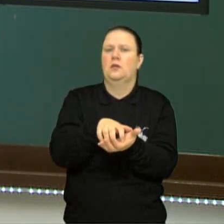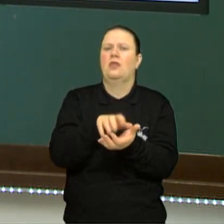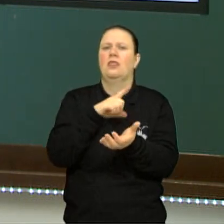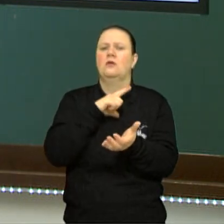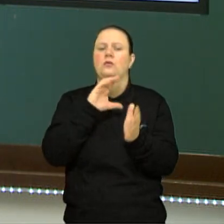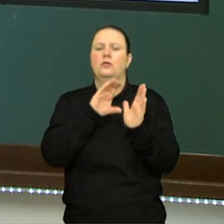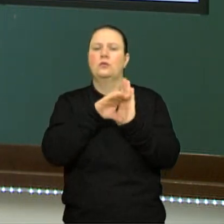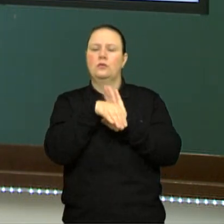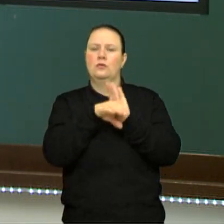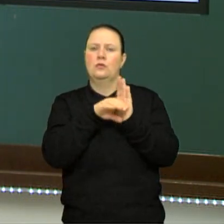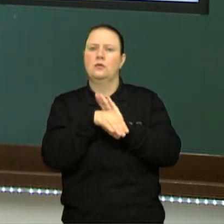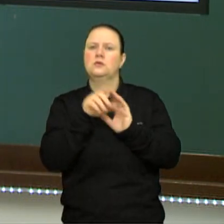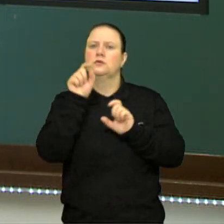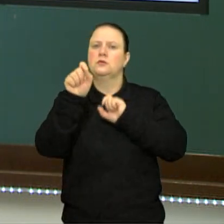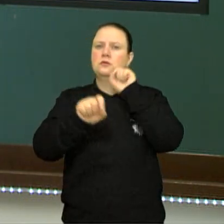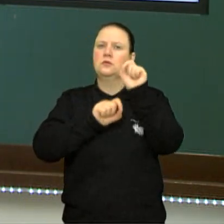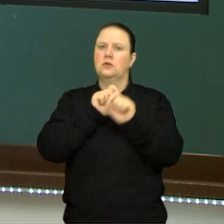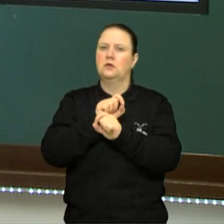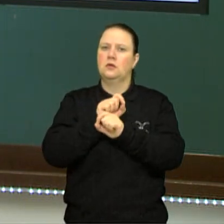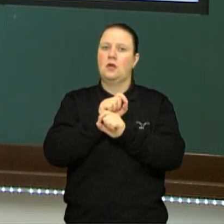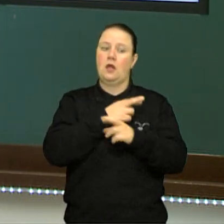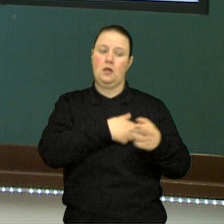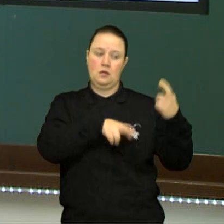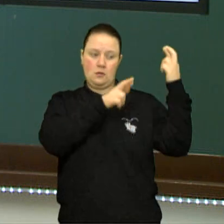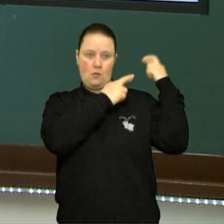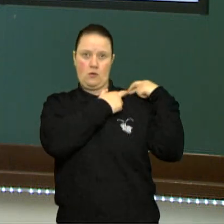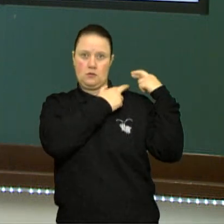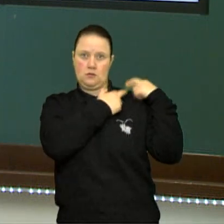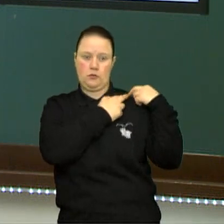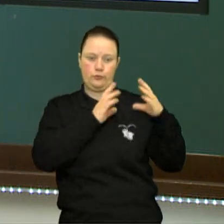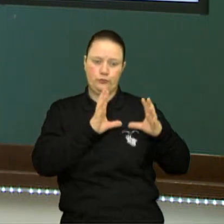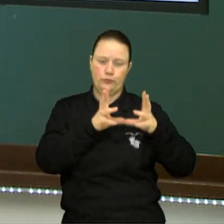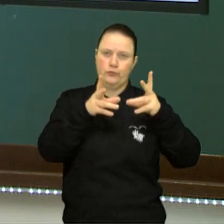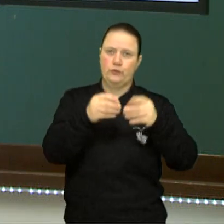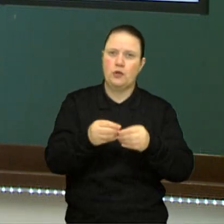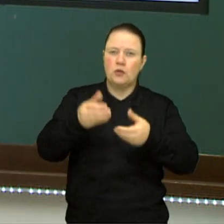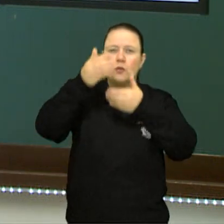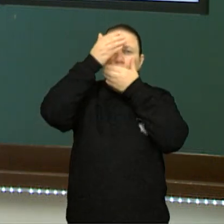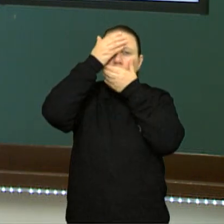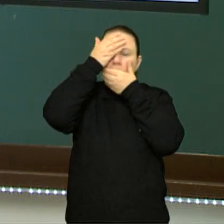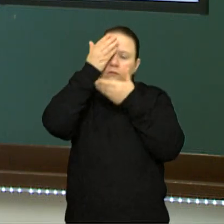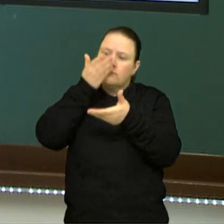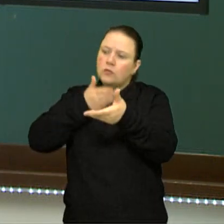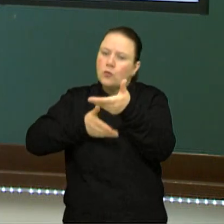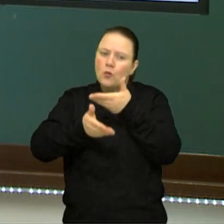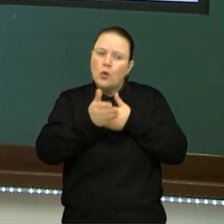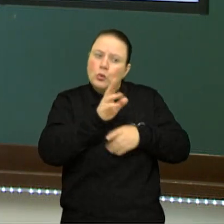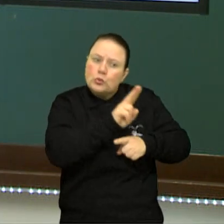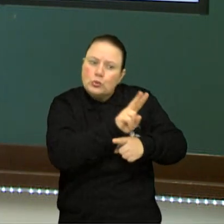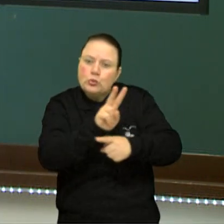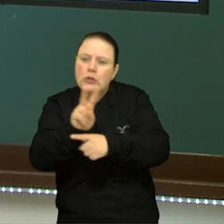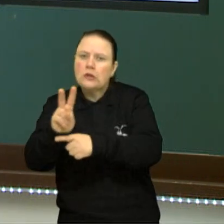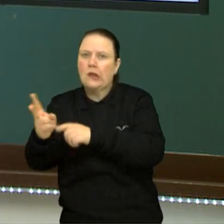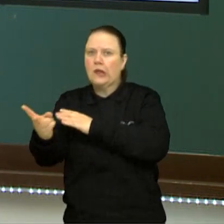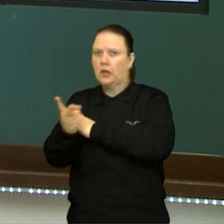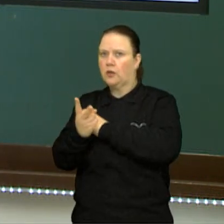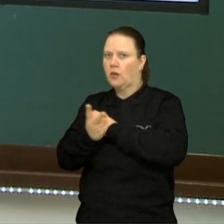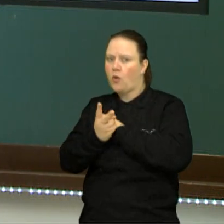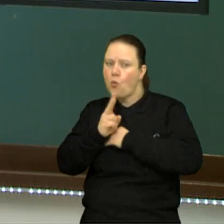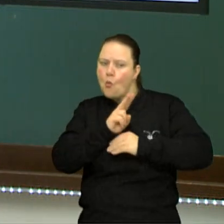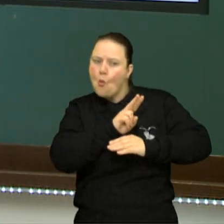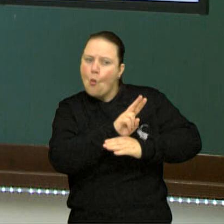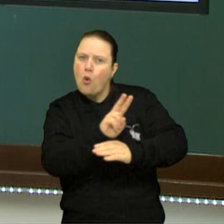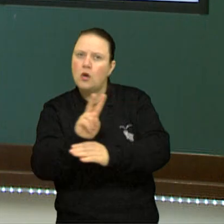implicava no dever do muçulmano cuidar um do outro, tá? A jihad, né, que é a guerra contra todos que ameaçavam a